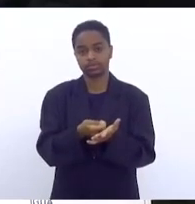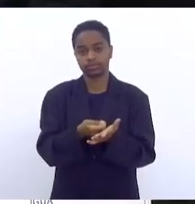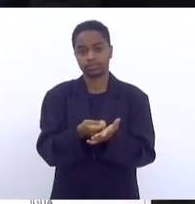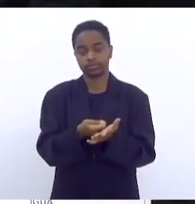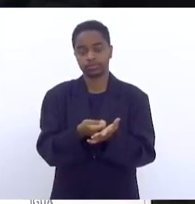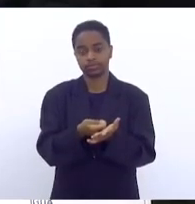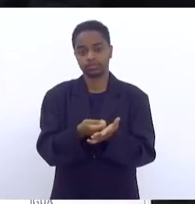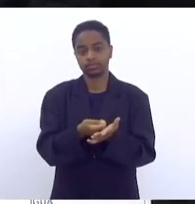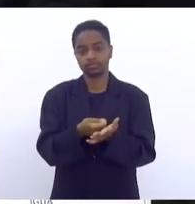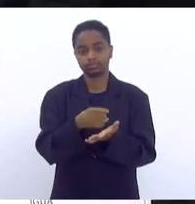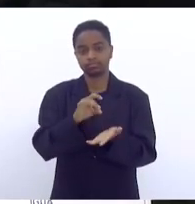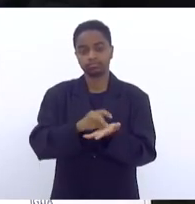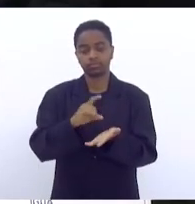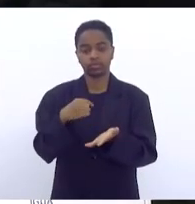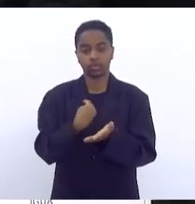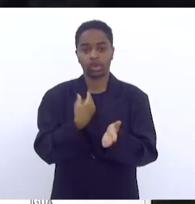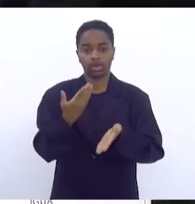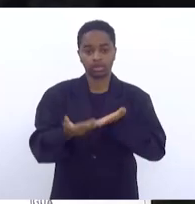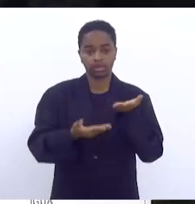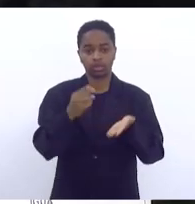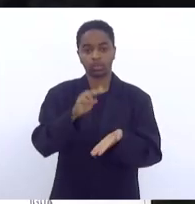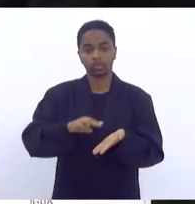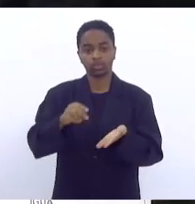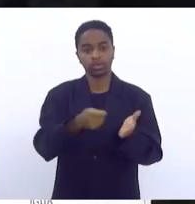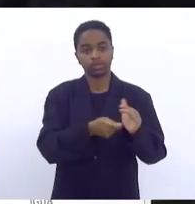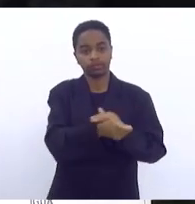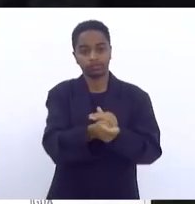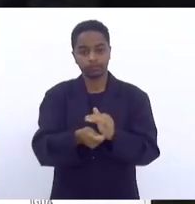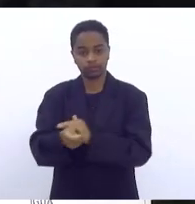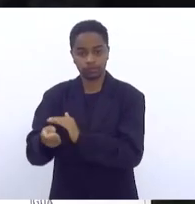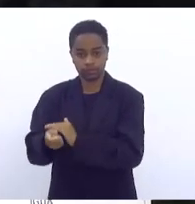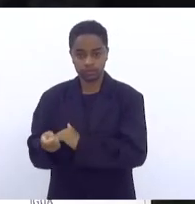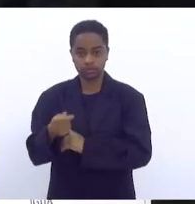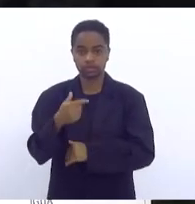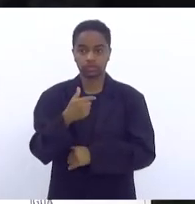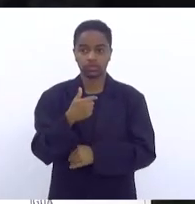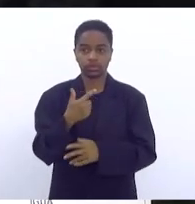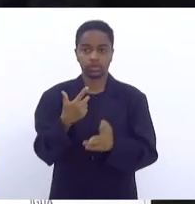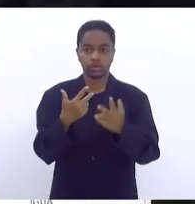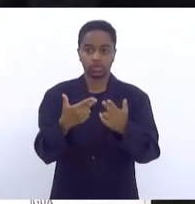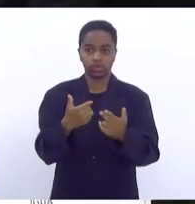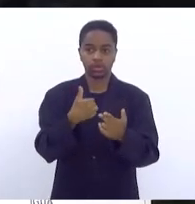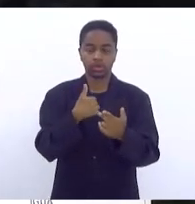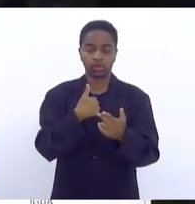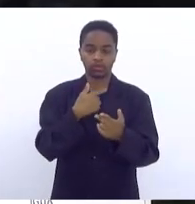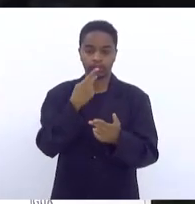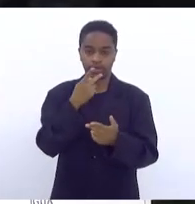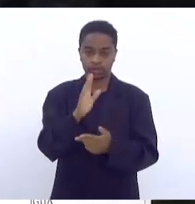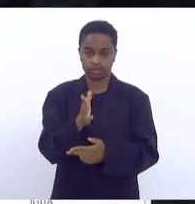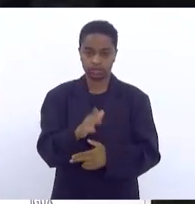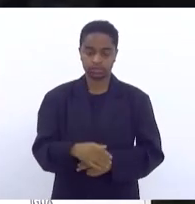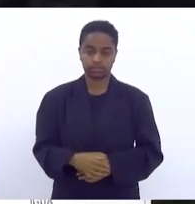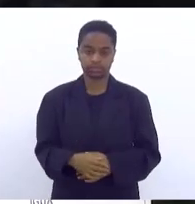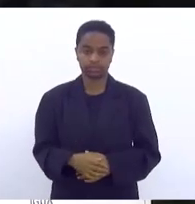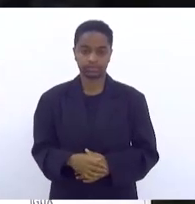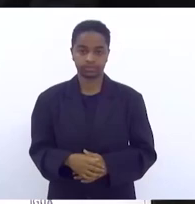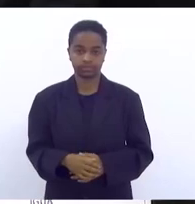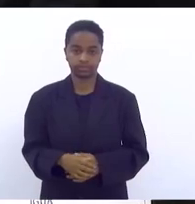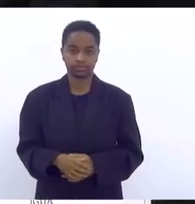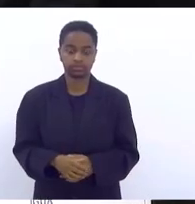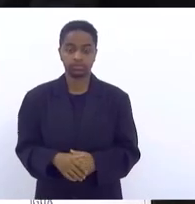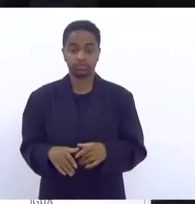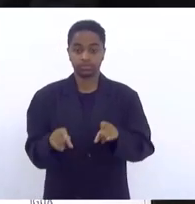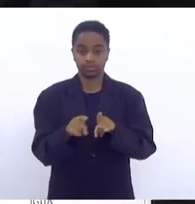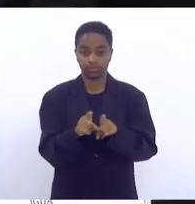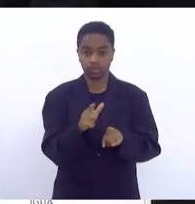serão sim atendidas com esses investimentos previstos aos quais eu eu eu me me reportei tá eh outra